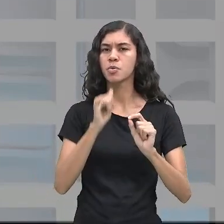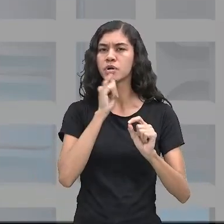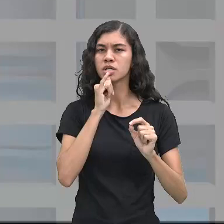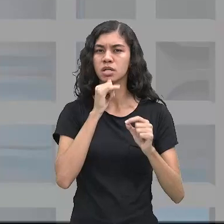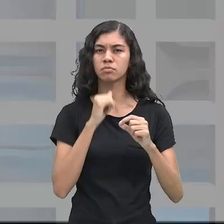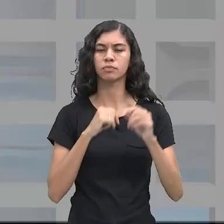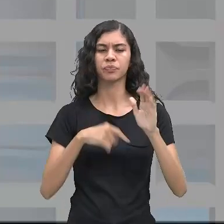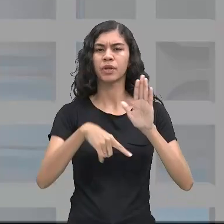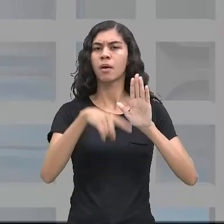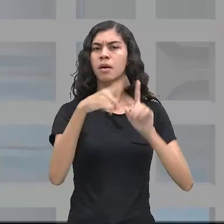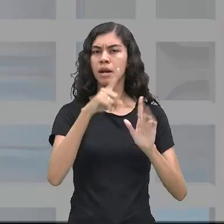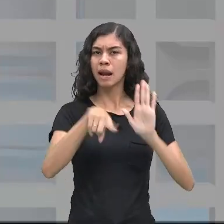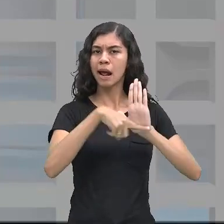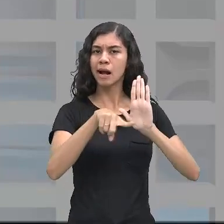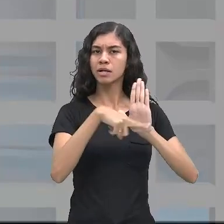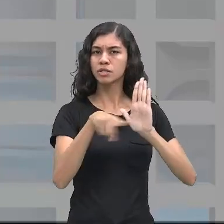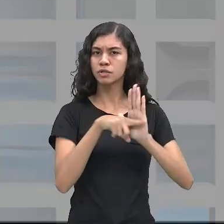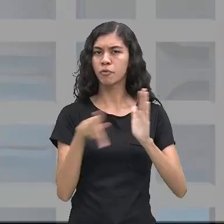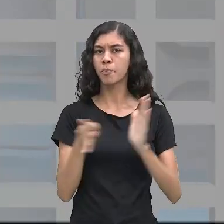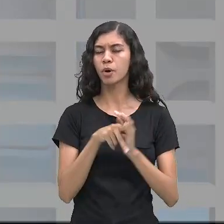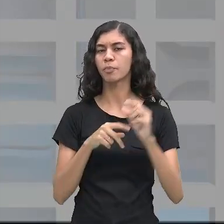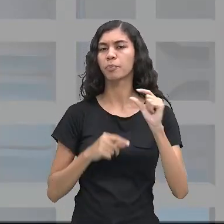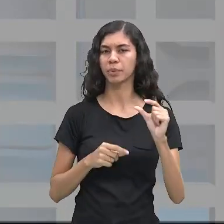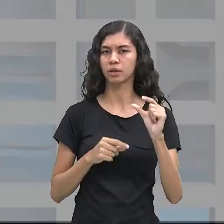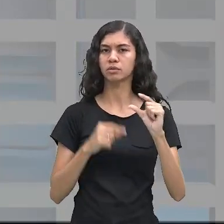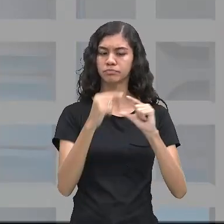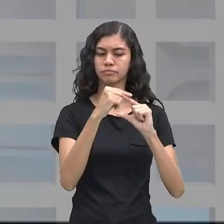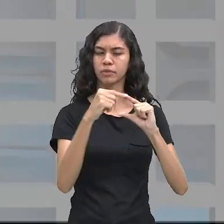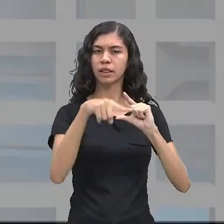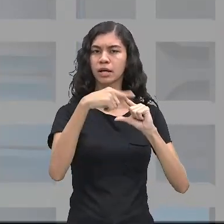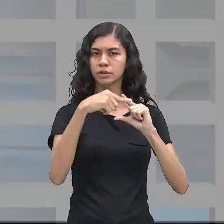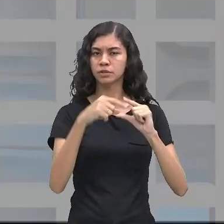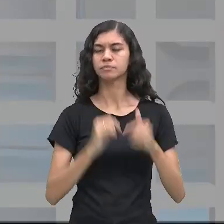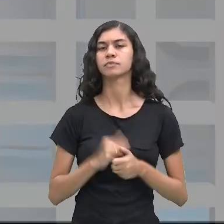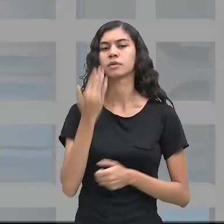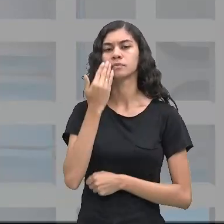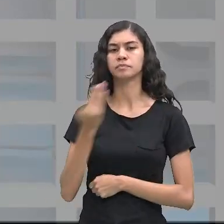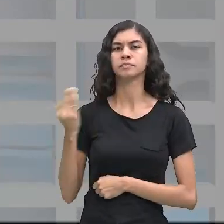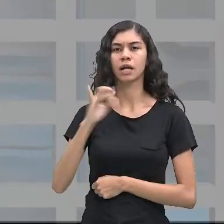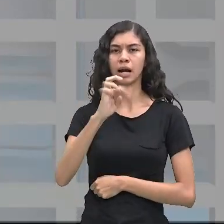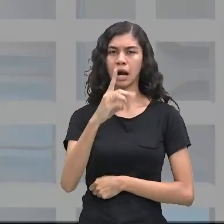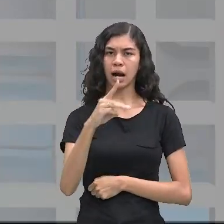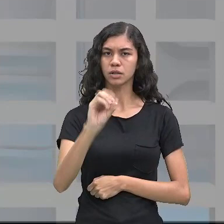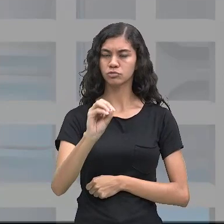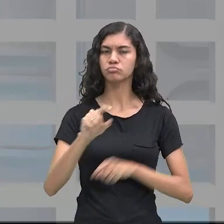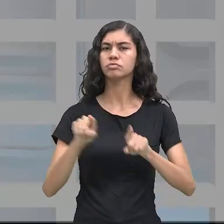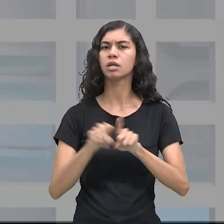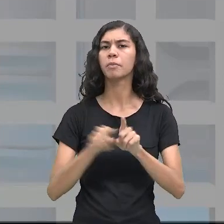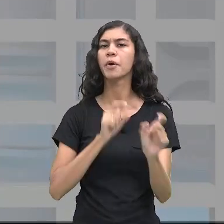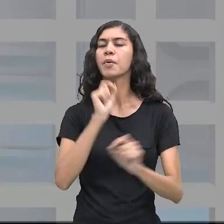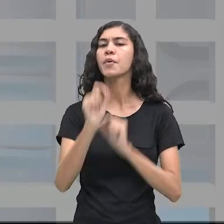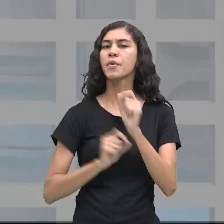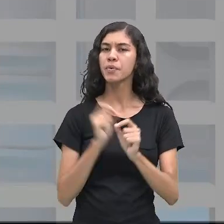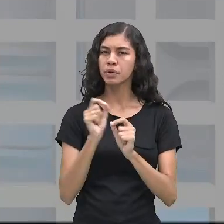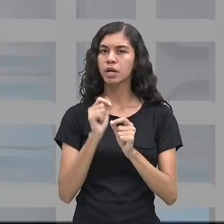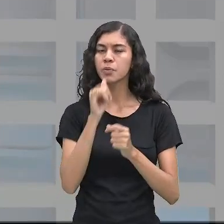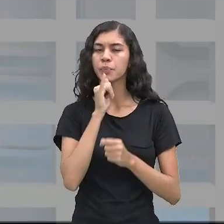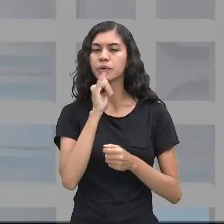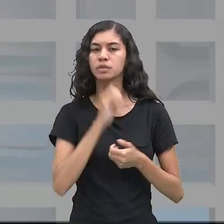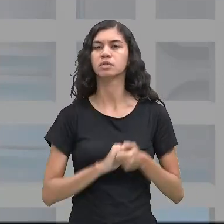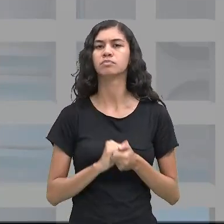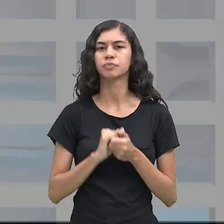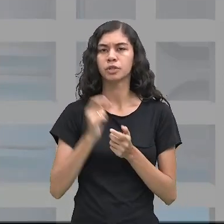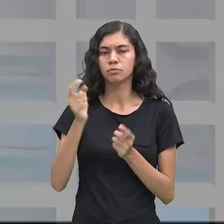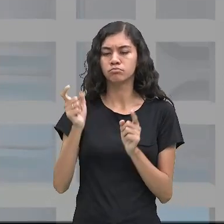pilha. Nós temos também um outro eletrodo, que é o cátodo, né? E o cátodo é onde acontece a reação de redução, ou